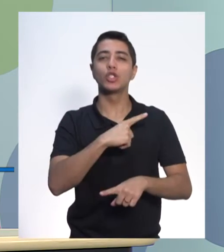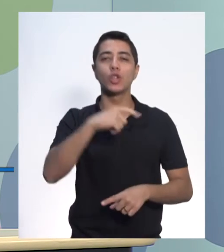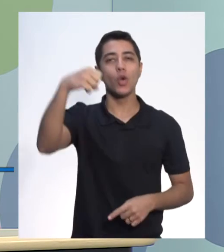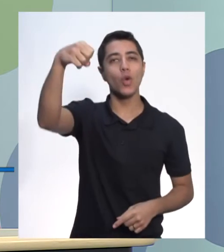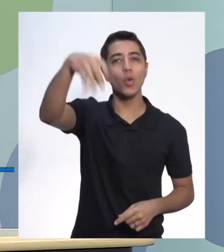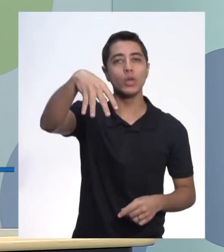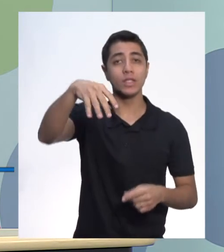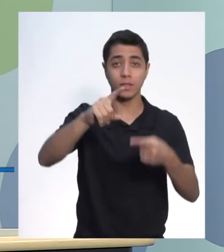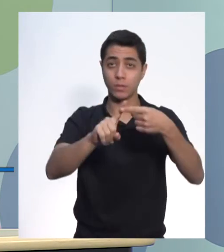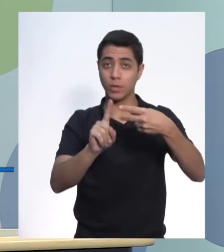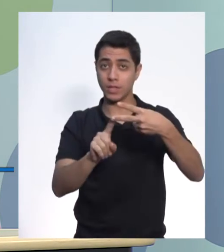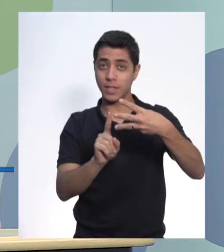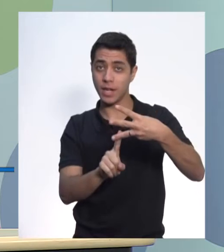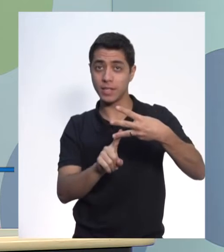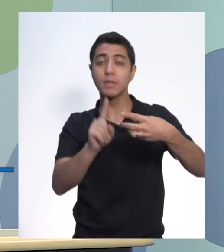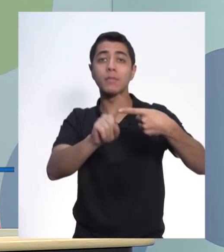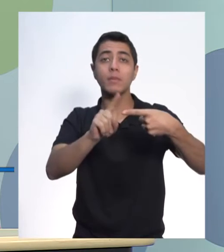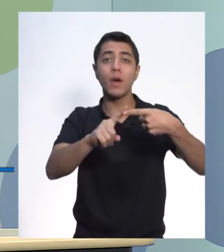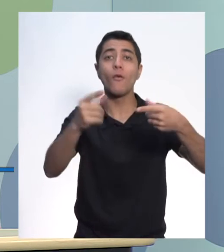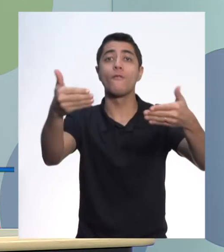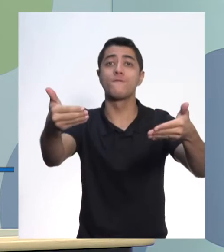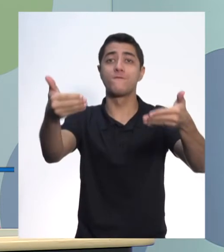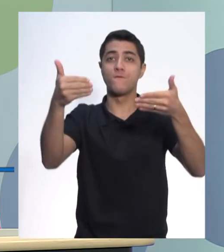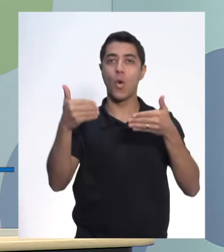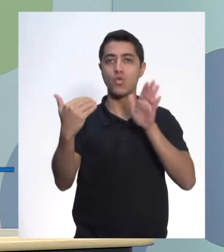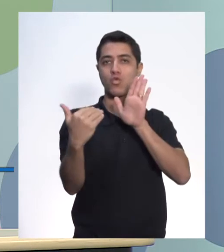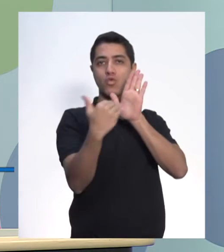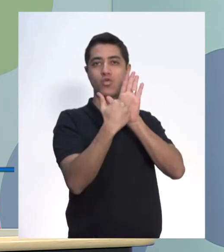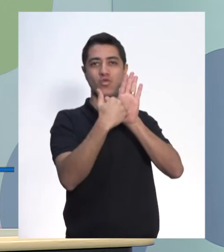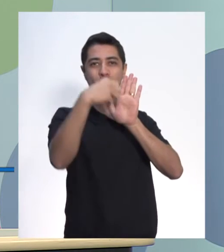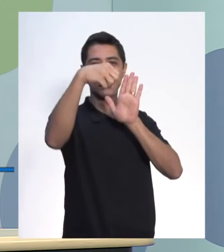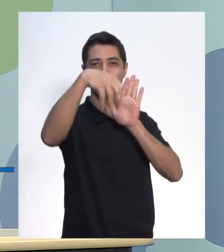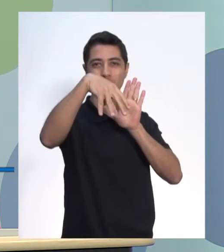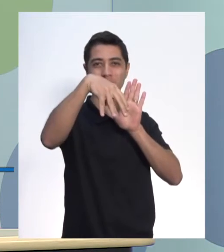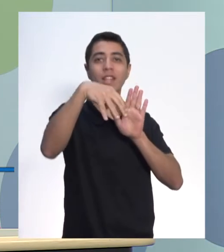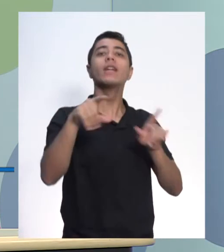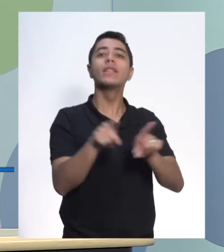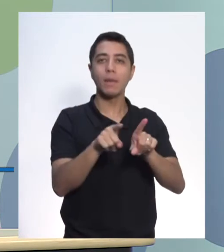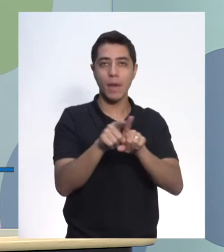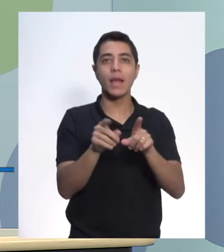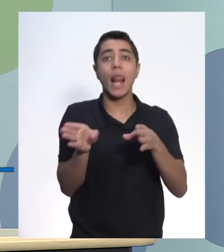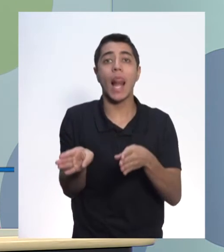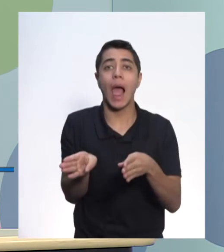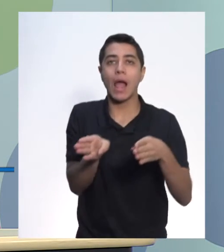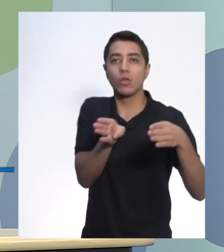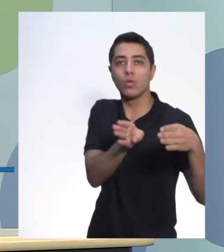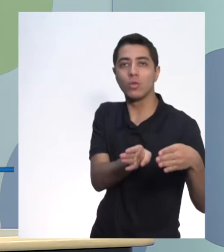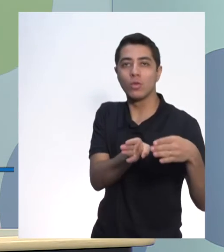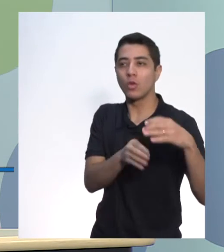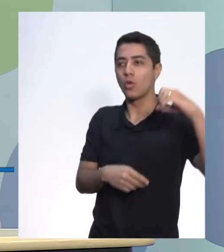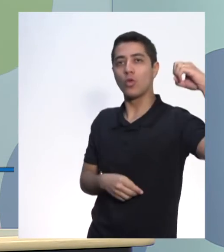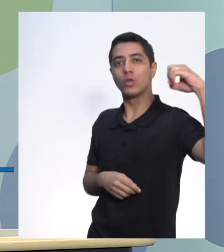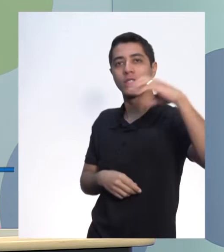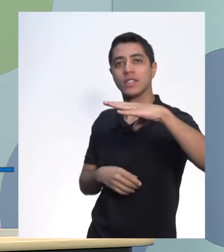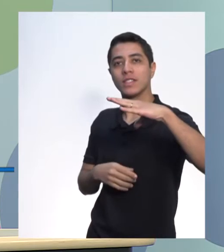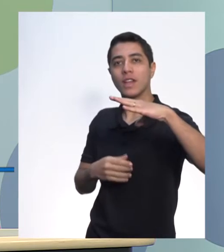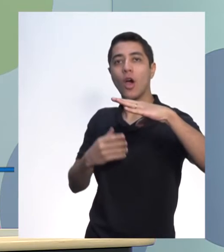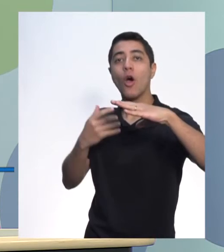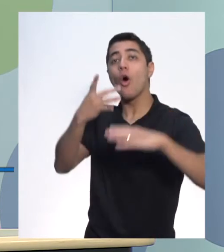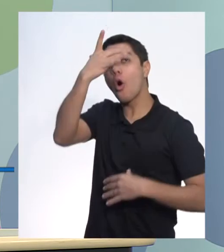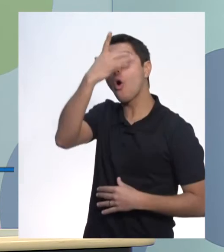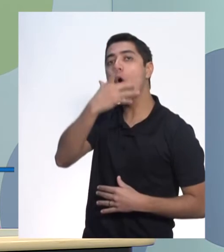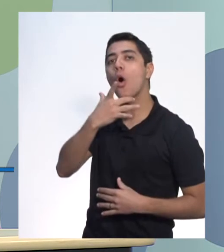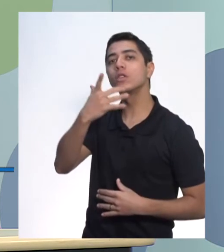luz do fundo, para dar uma marcação do contorno do corpo, uma luz lateral, para preencher 70% do rosto, né? Ela está